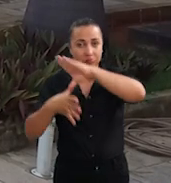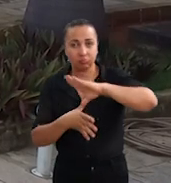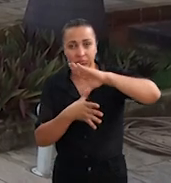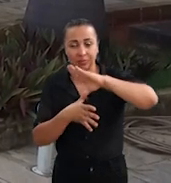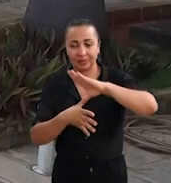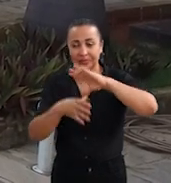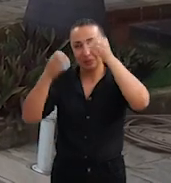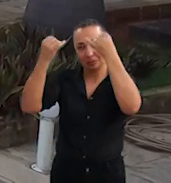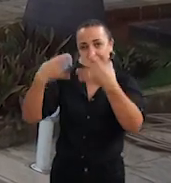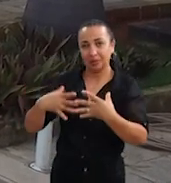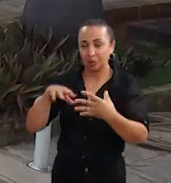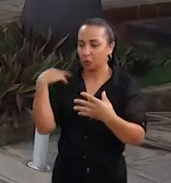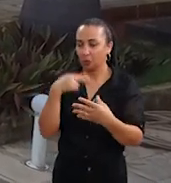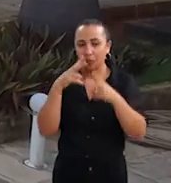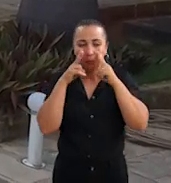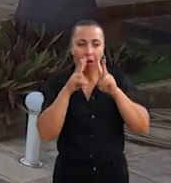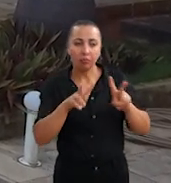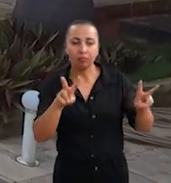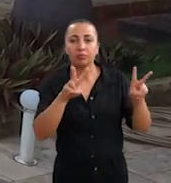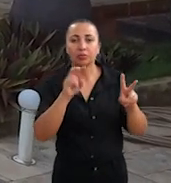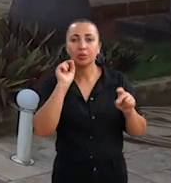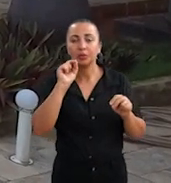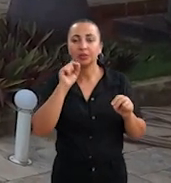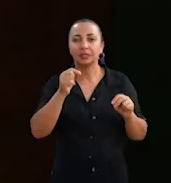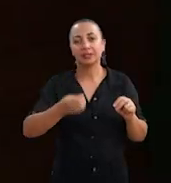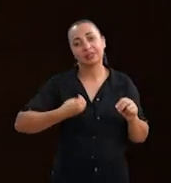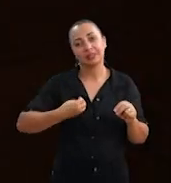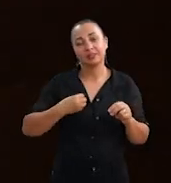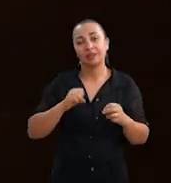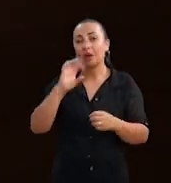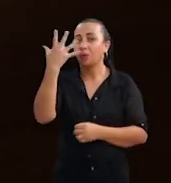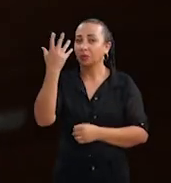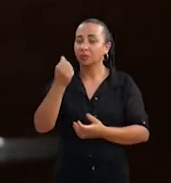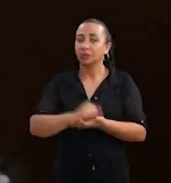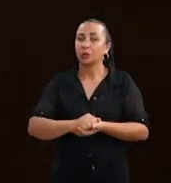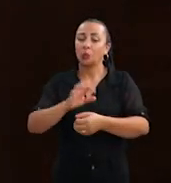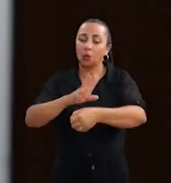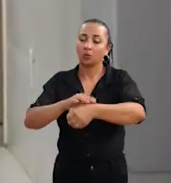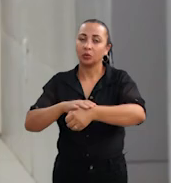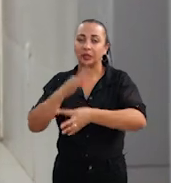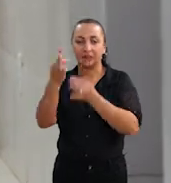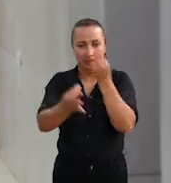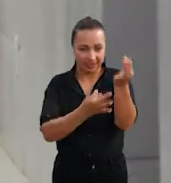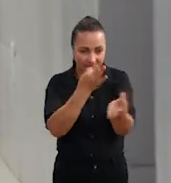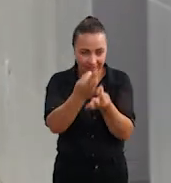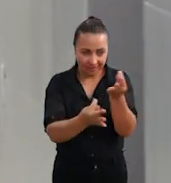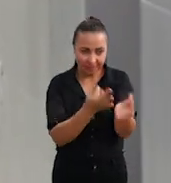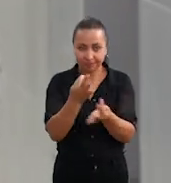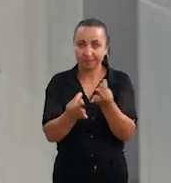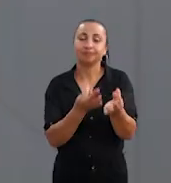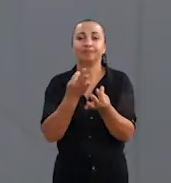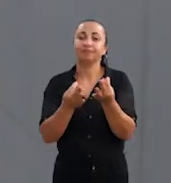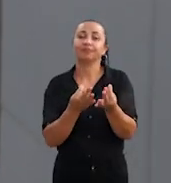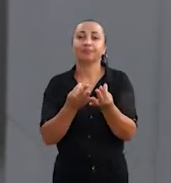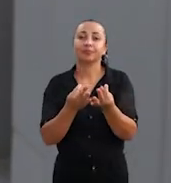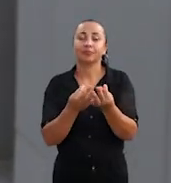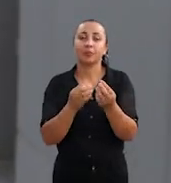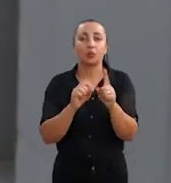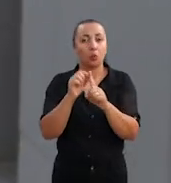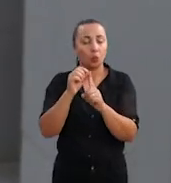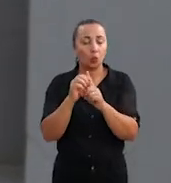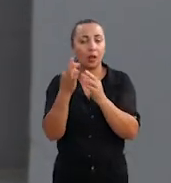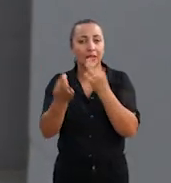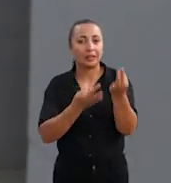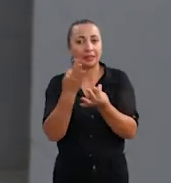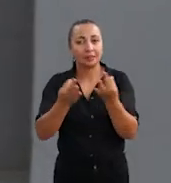Mapeado isso, definido, nós fomos ver o que era que estava acontecendo com a leishmaniose. Tratava-se, né? O